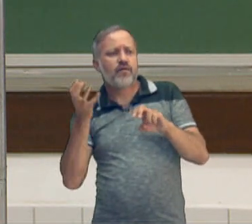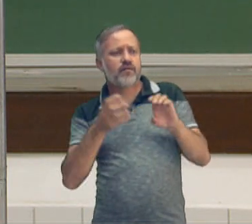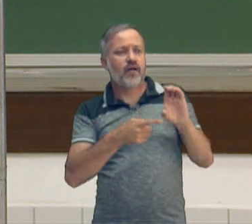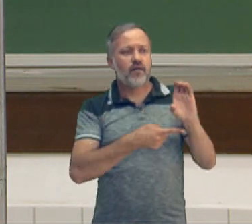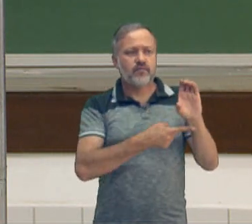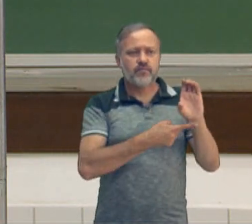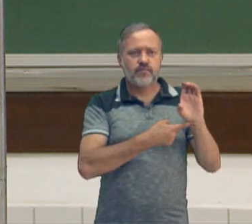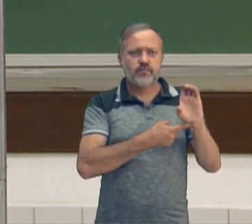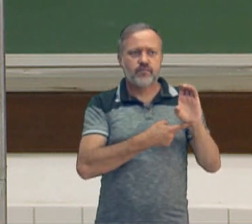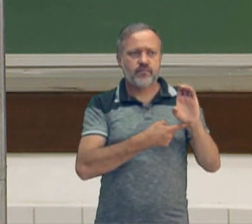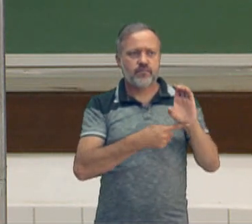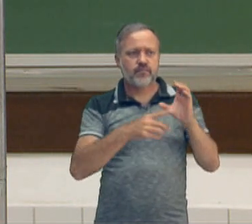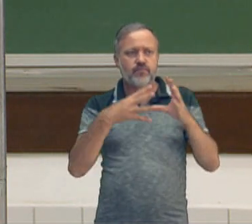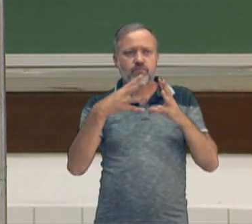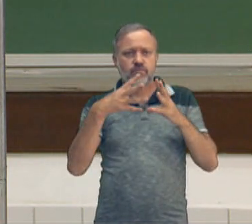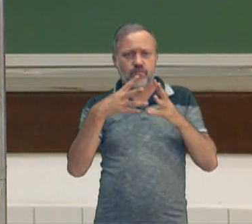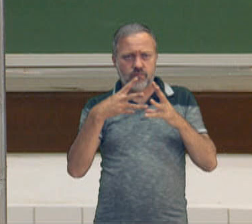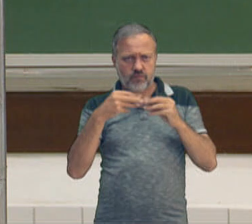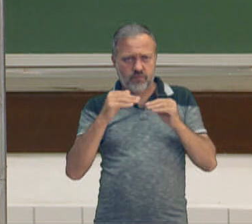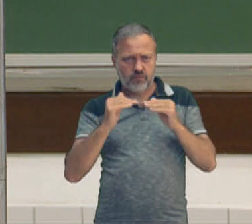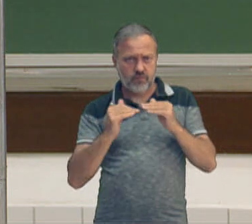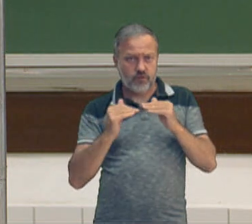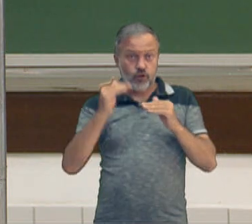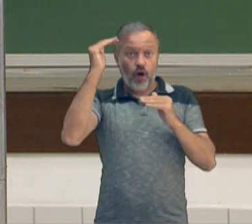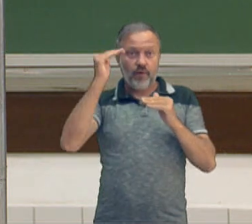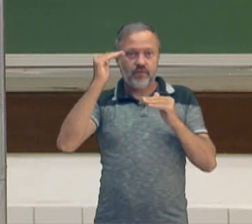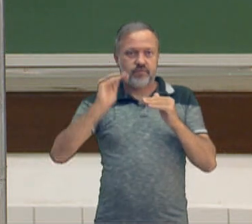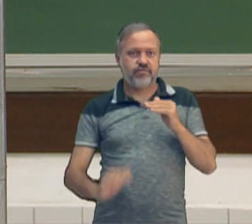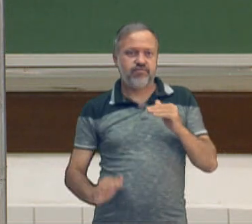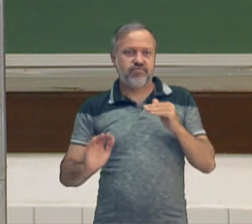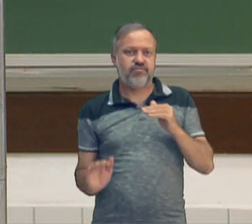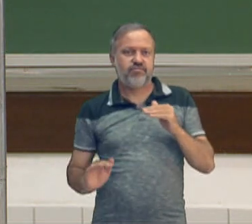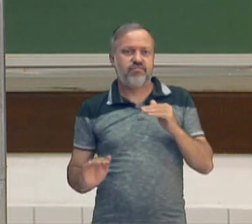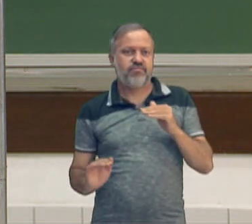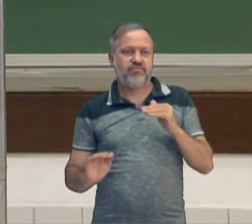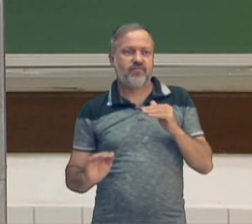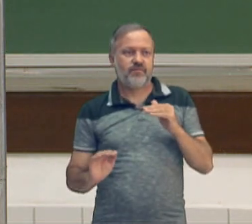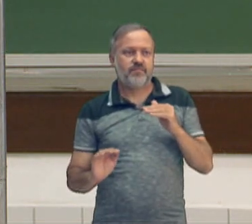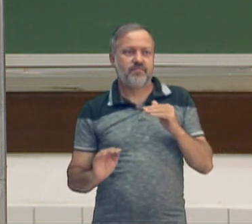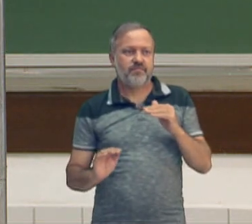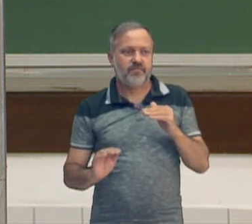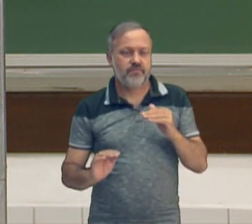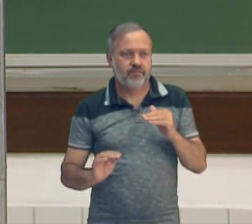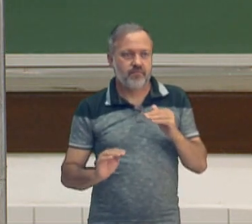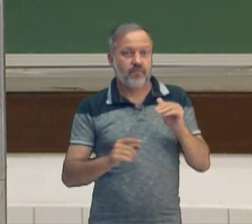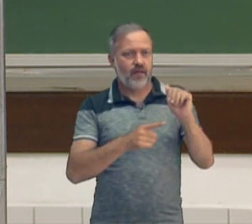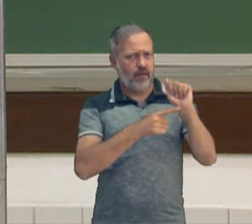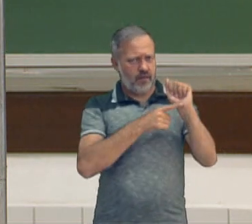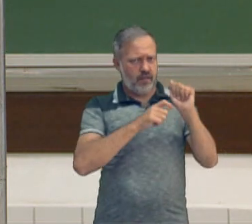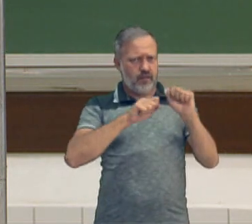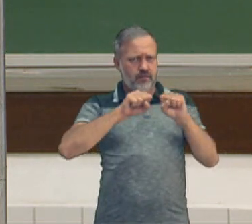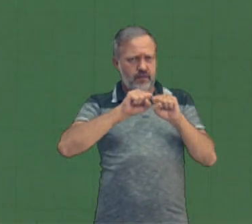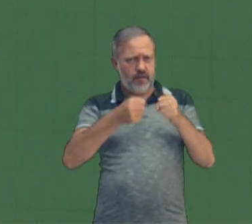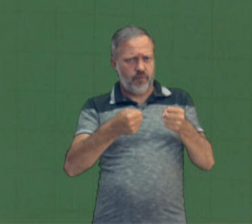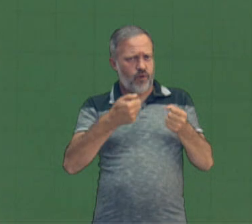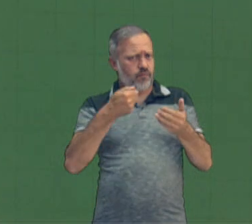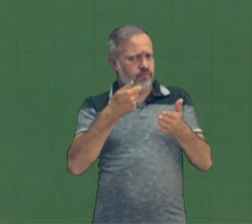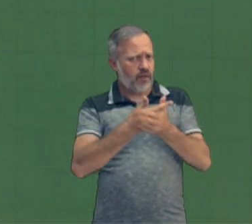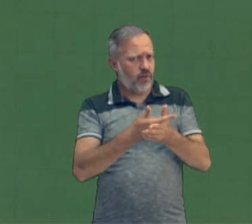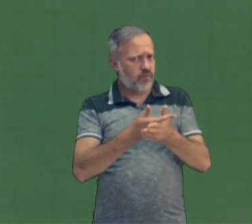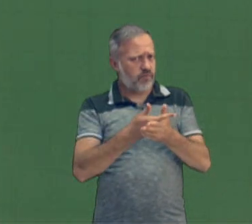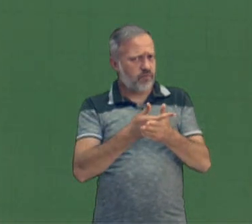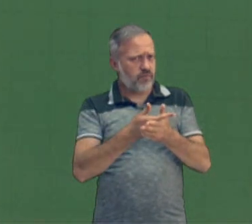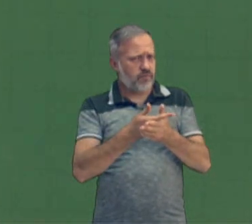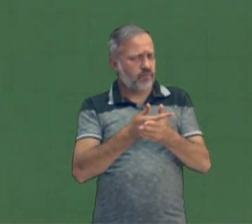Qual foi a questão que você marcou aqui? Qual alternativa você marcou? Será que é o quebrou, pagou? Não,